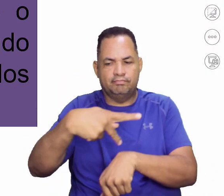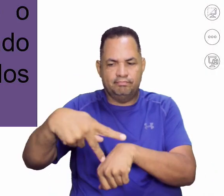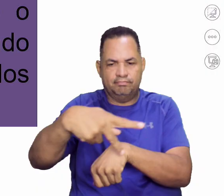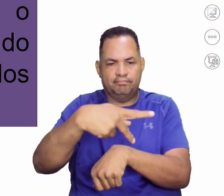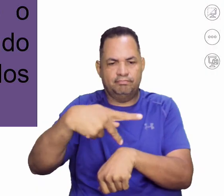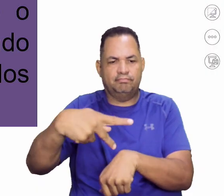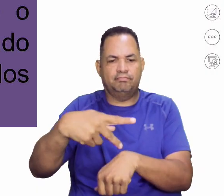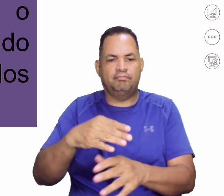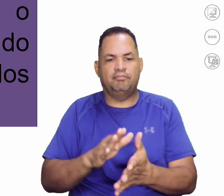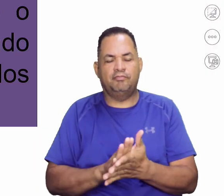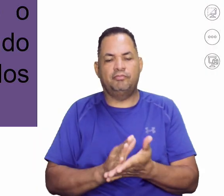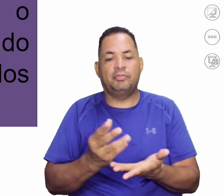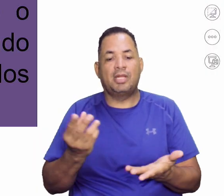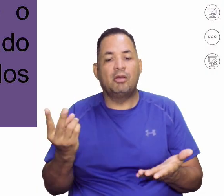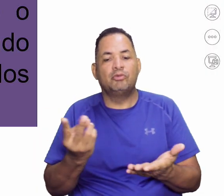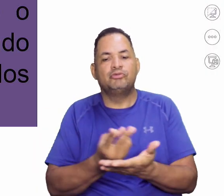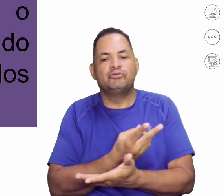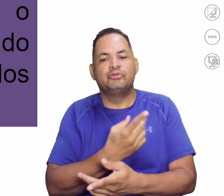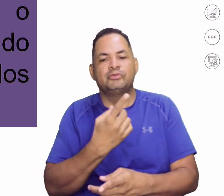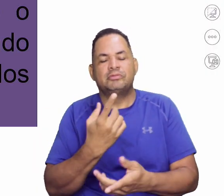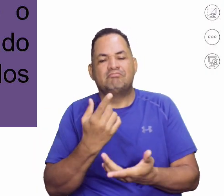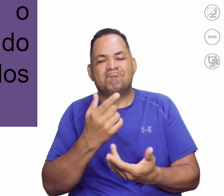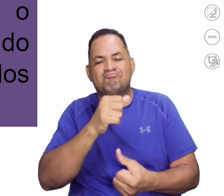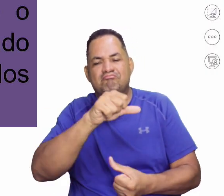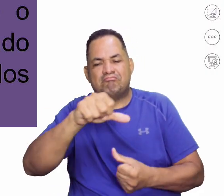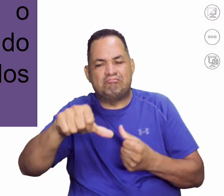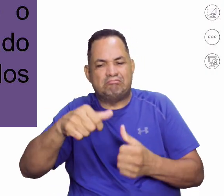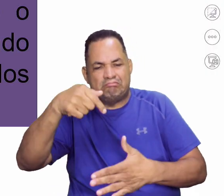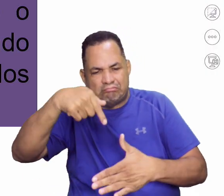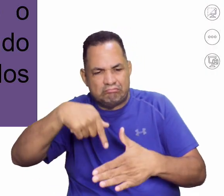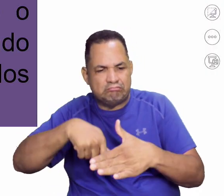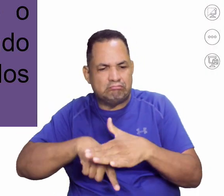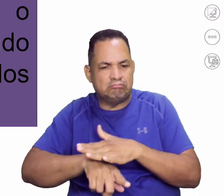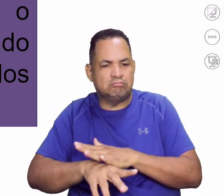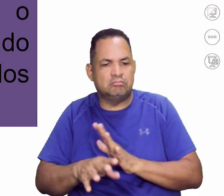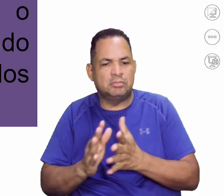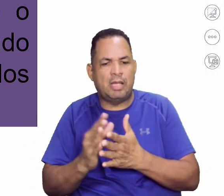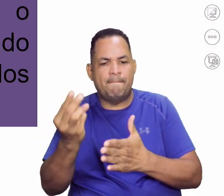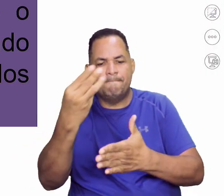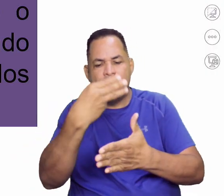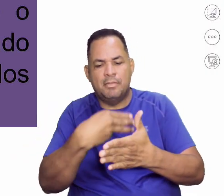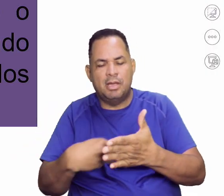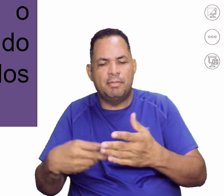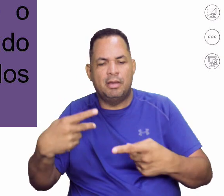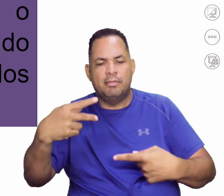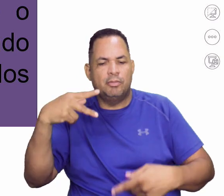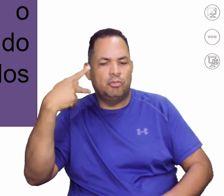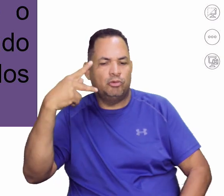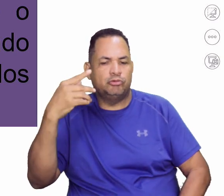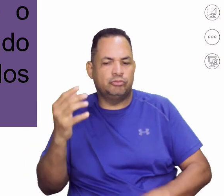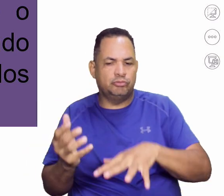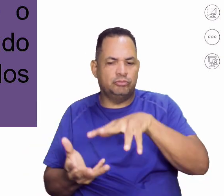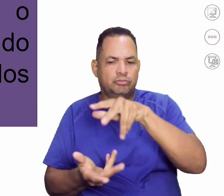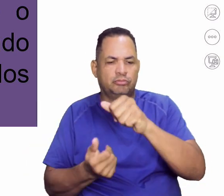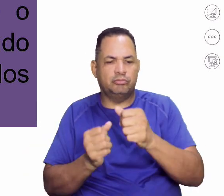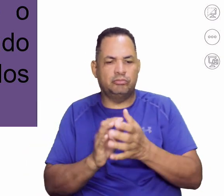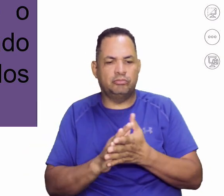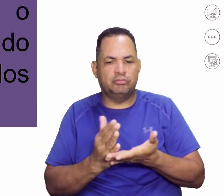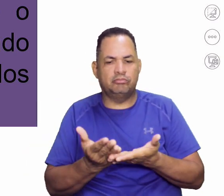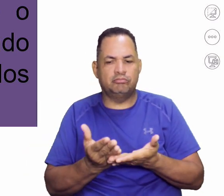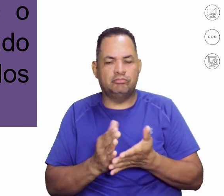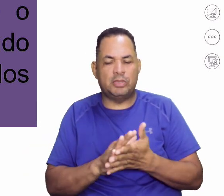novos países. Esses processos alterou profundamente o mapa político mundial,